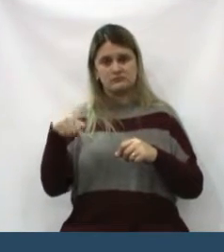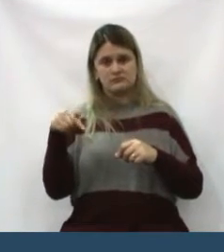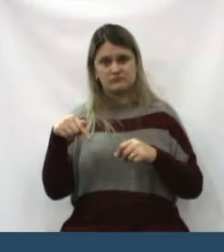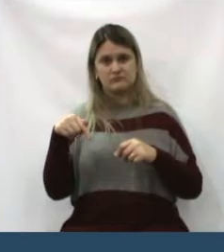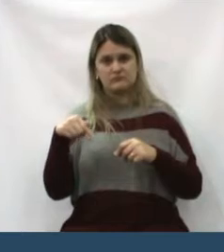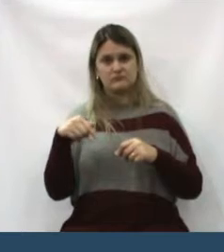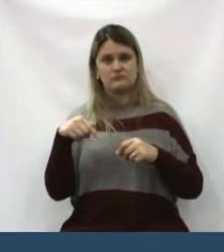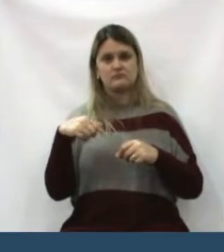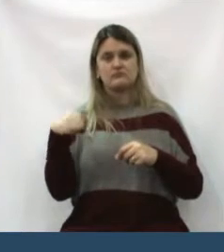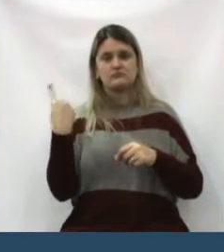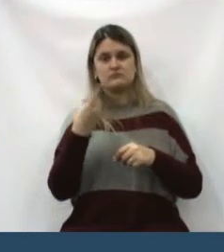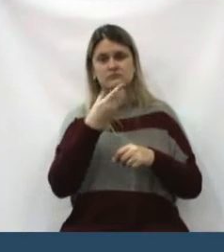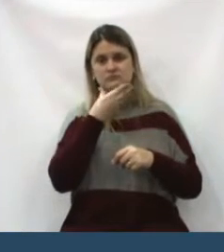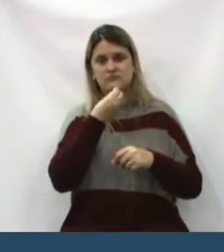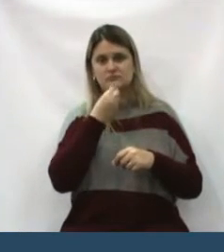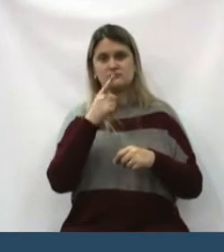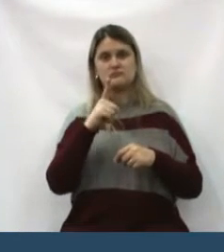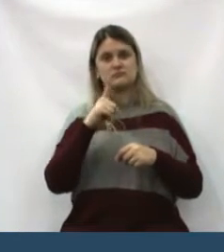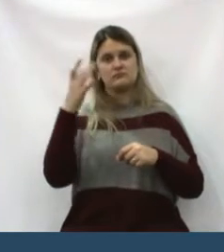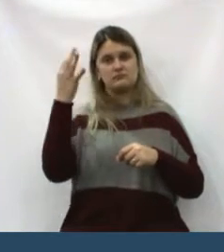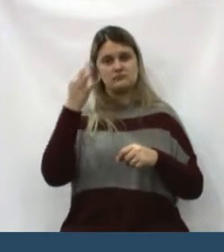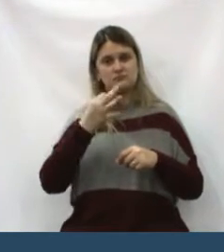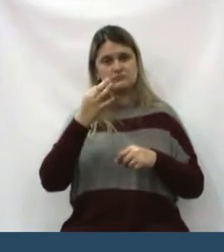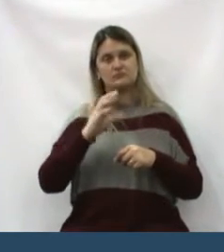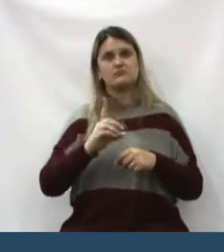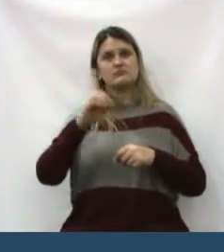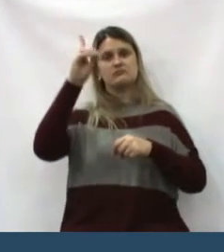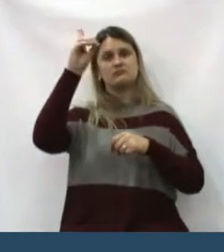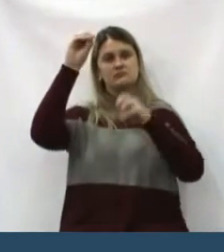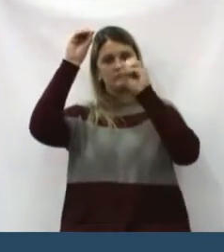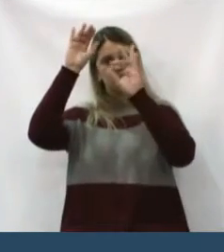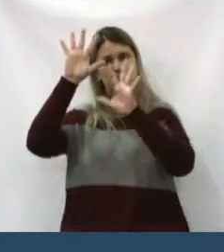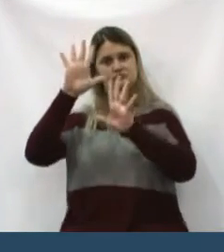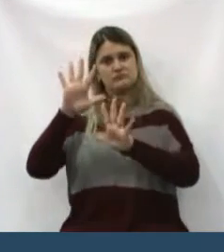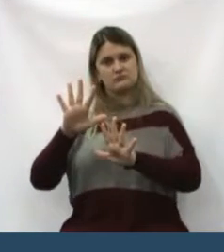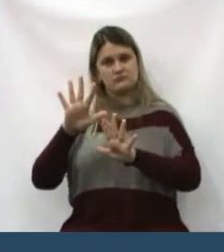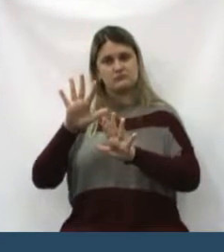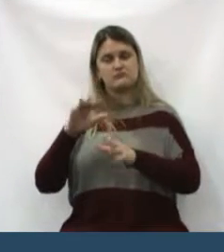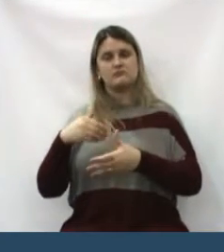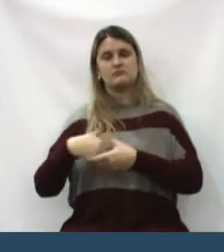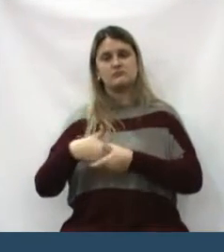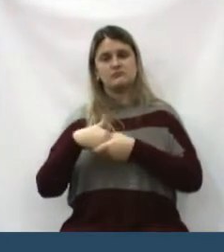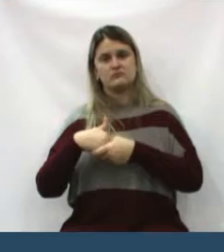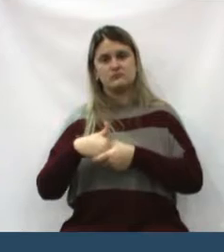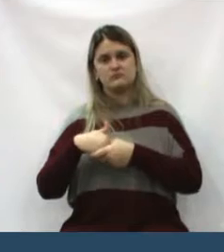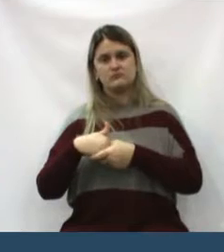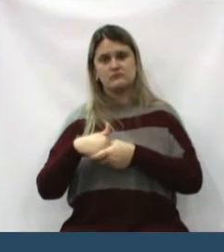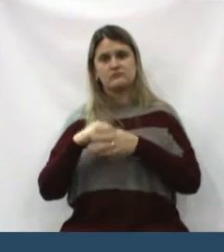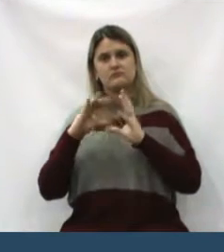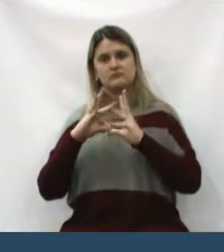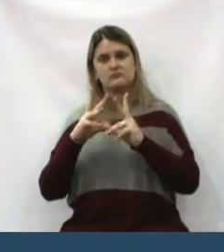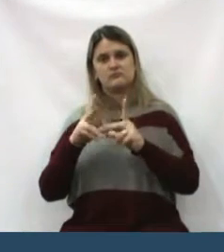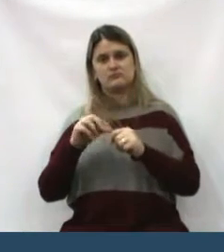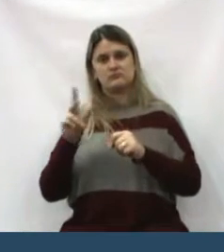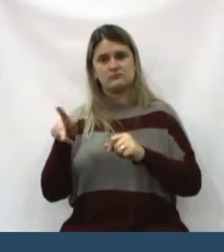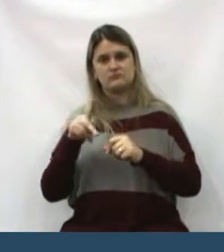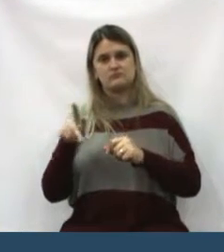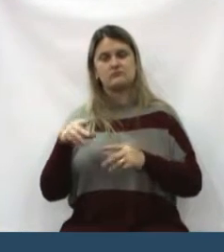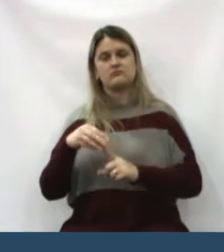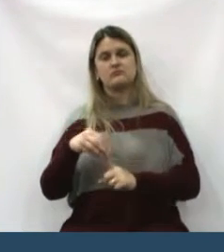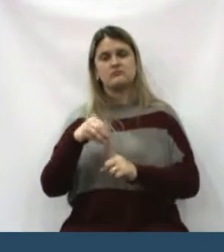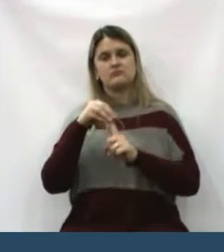tiverem vindo dos homens, pode ter certeza que a recompensa vem de Deus. Parabéns a todos os